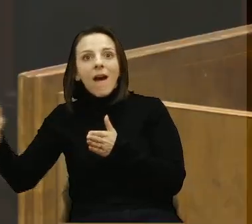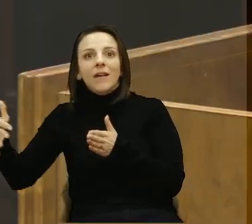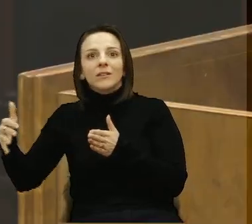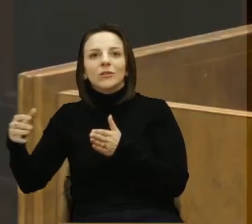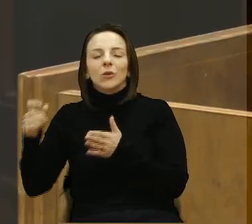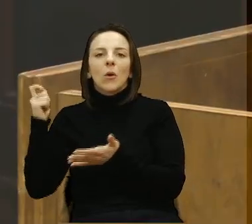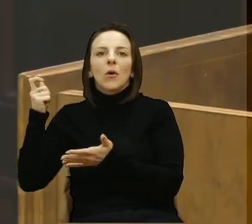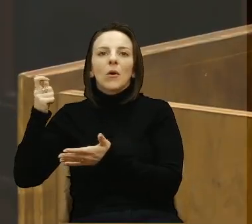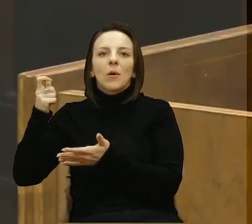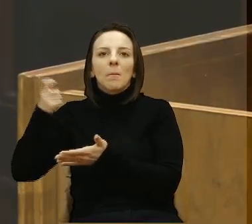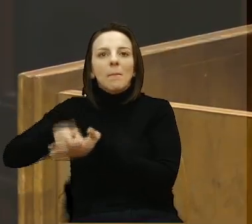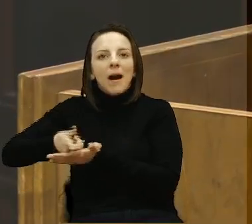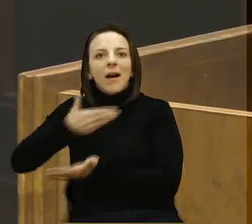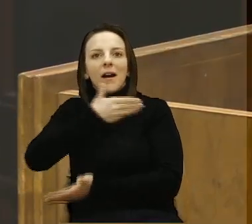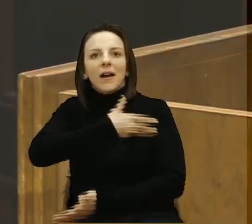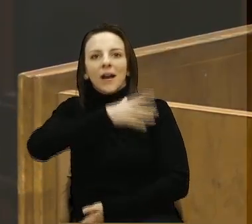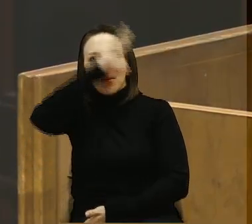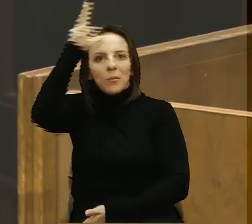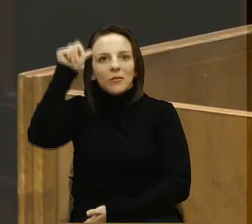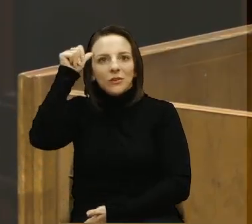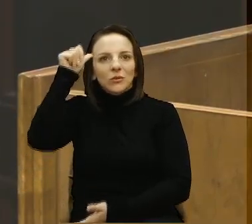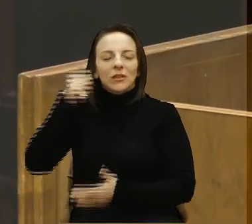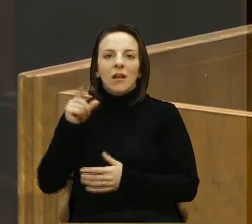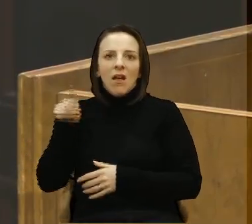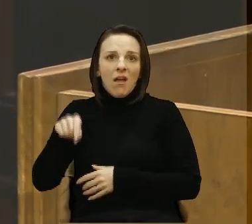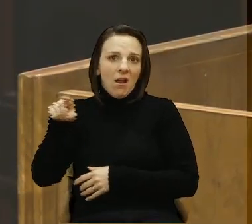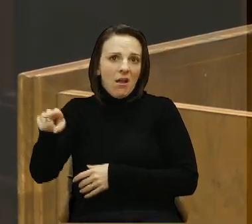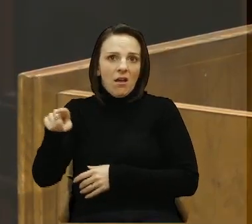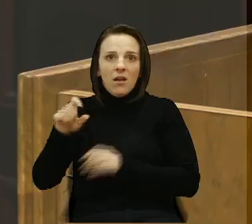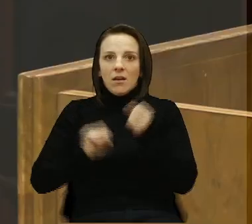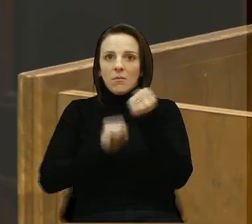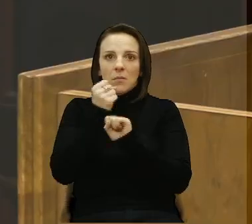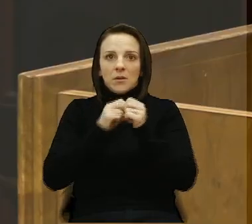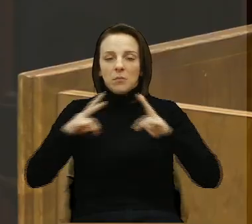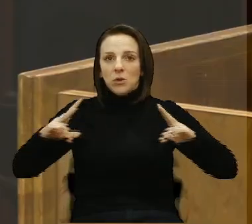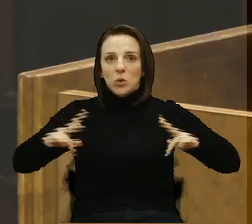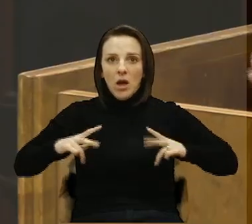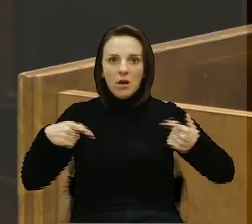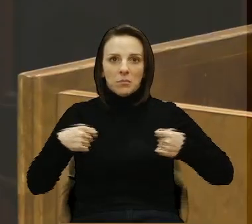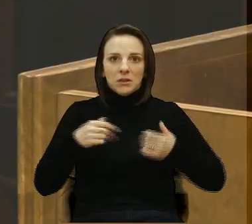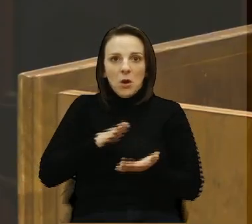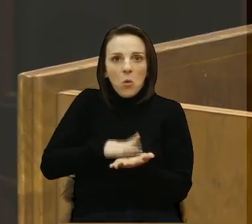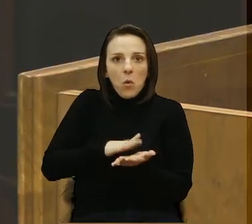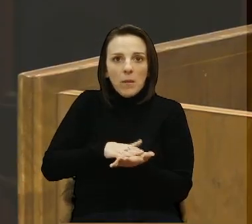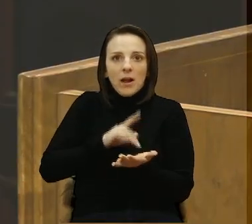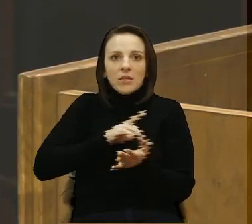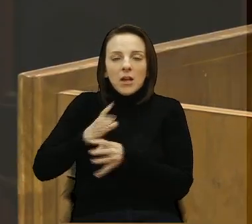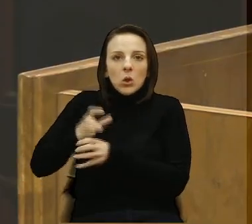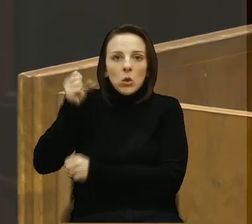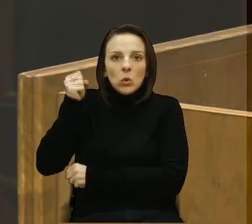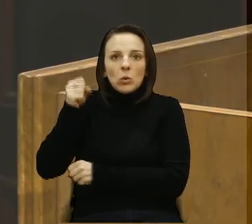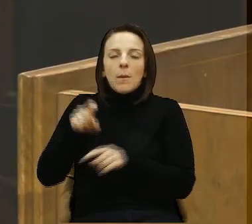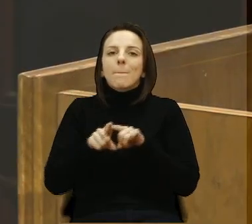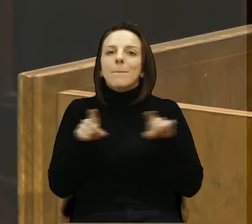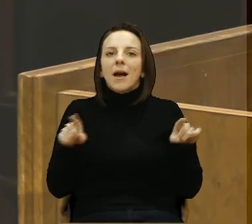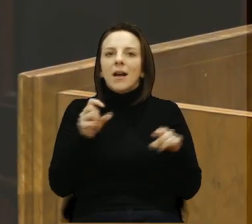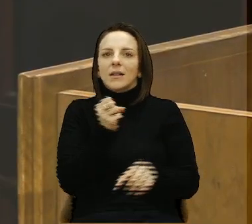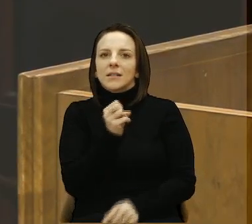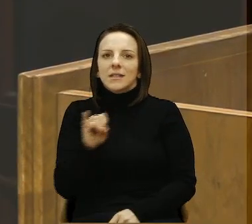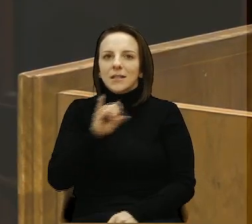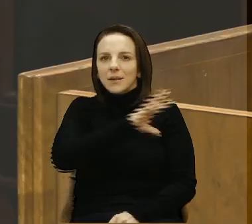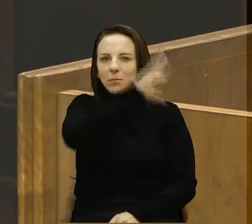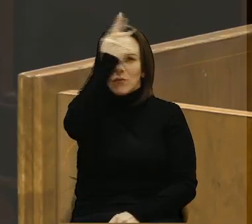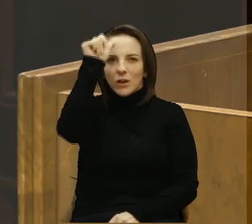empresa privada. Ela precisa cobrar e ter o lucro dela. Agora, se a prefeitura resolve pagar parte da passagem para o povo